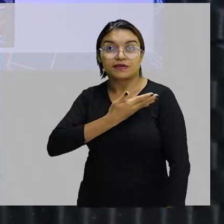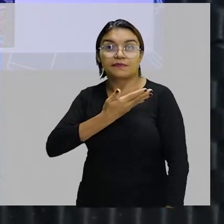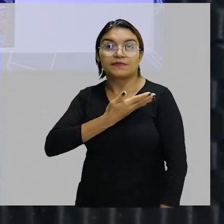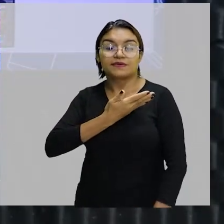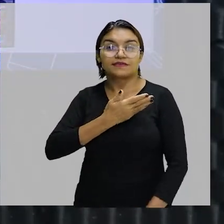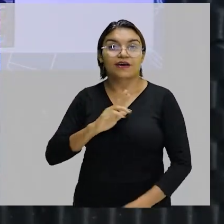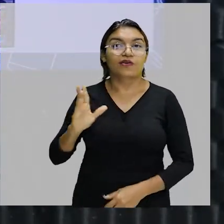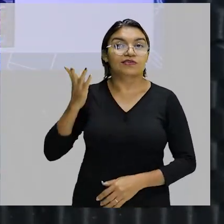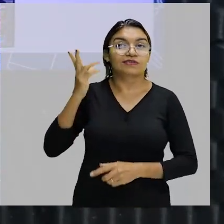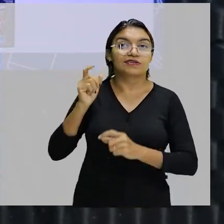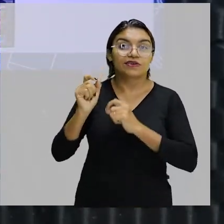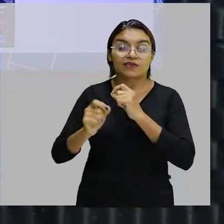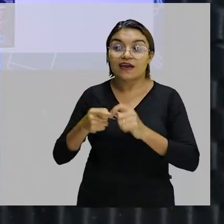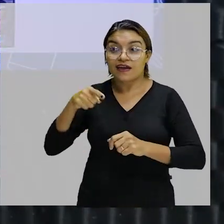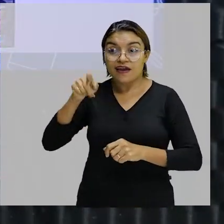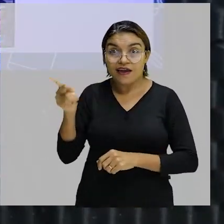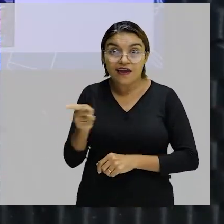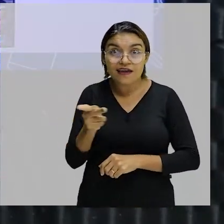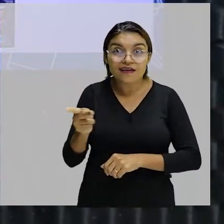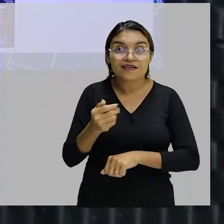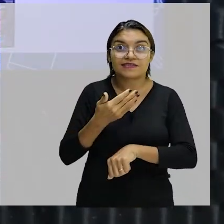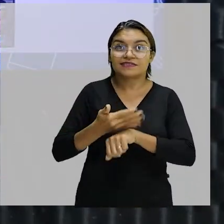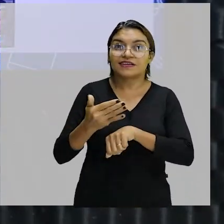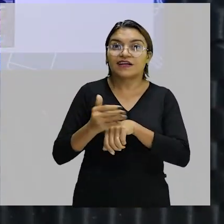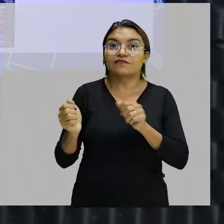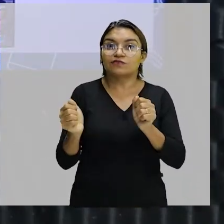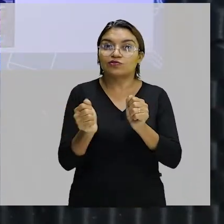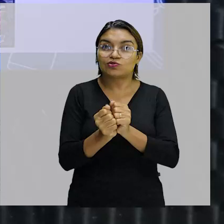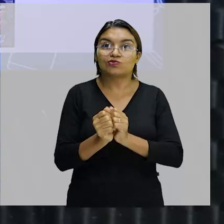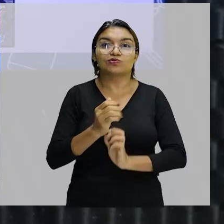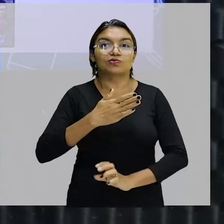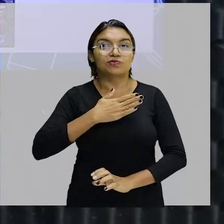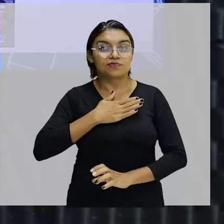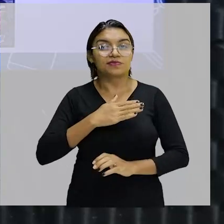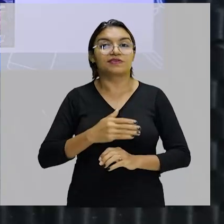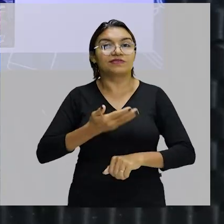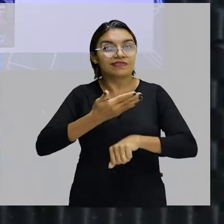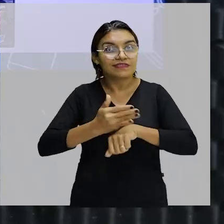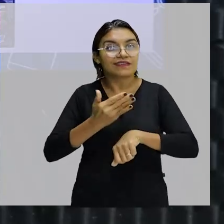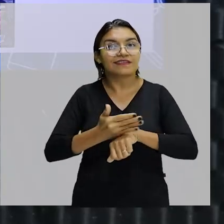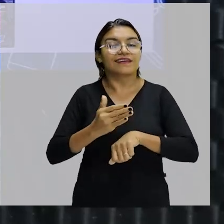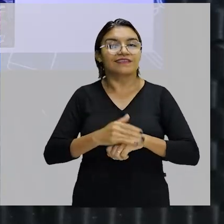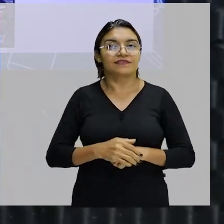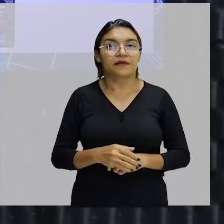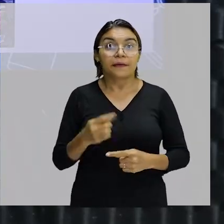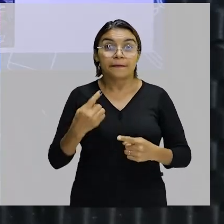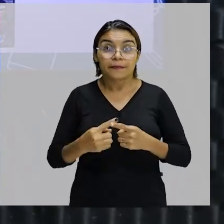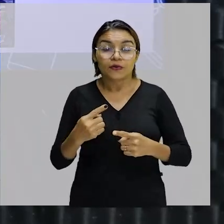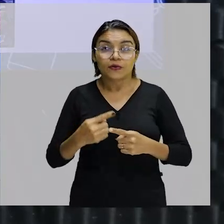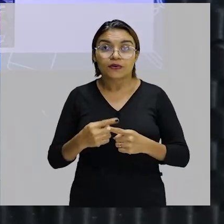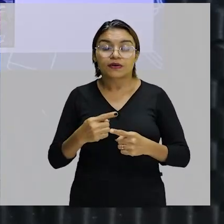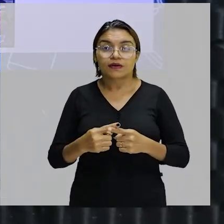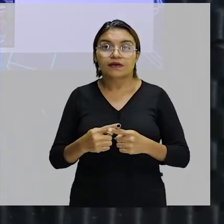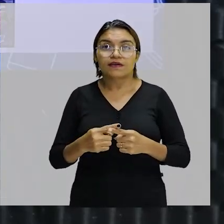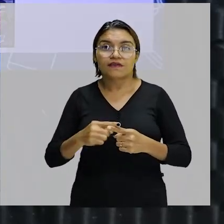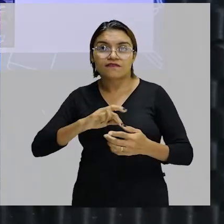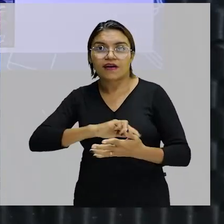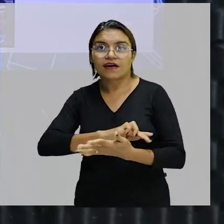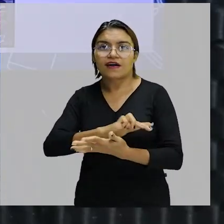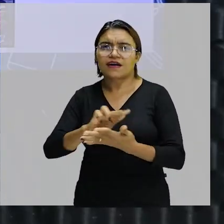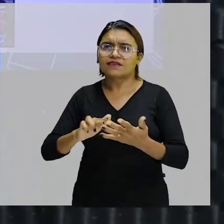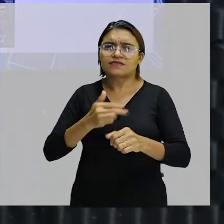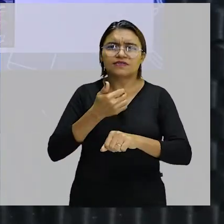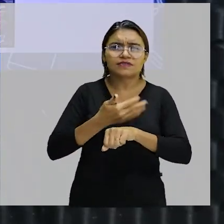que acontecia? Eles treinavam comigo, estavam comigo nos treinos, porque as séries de treinamentos são